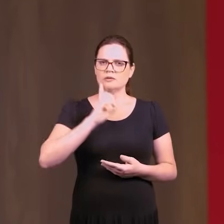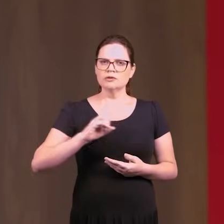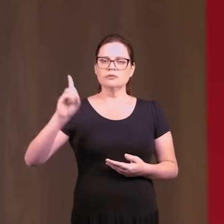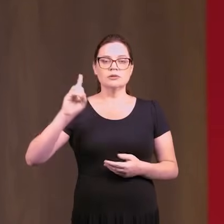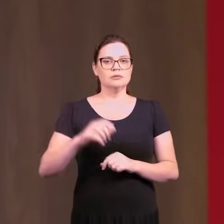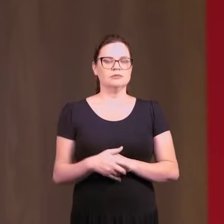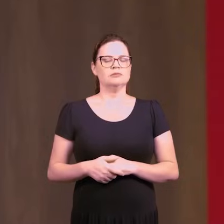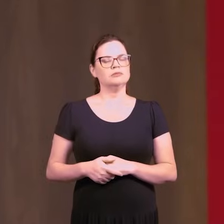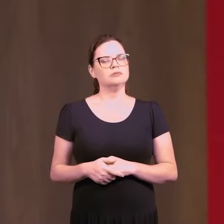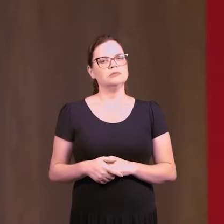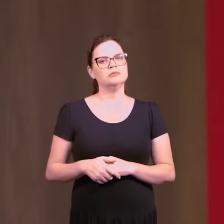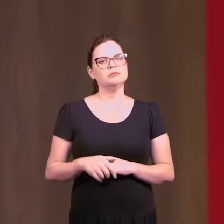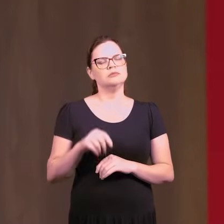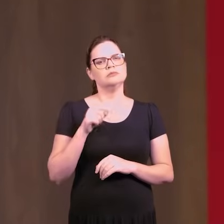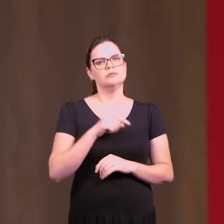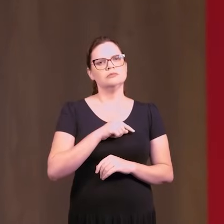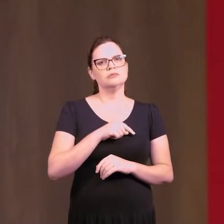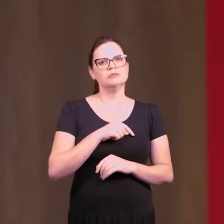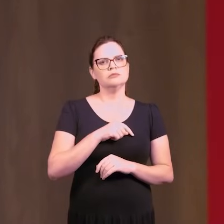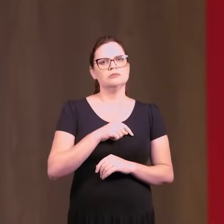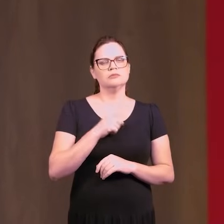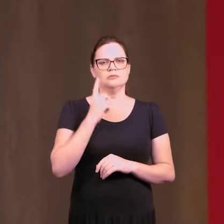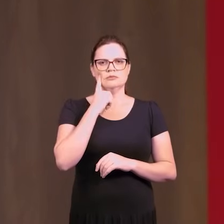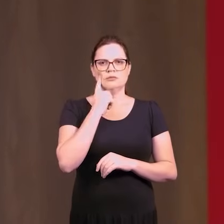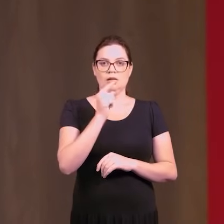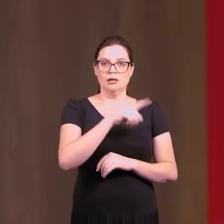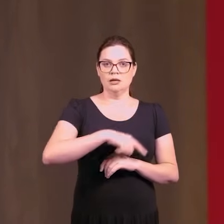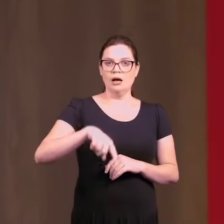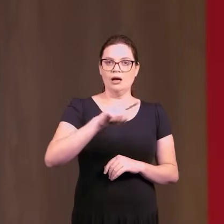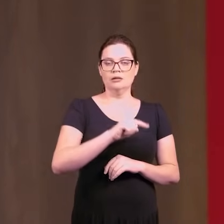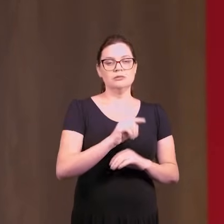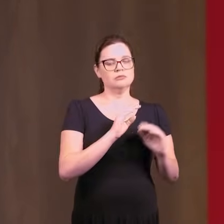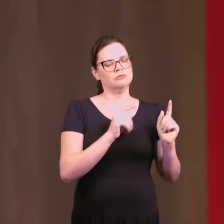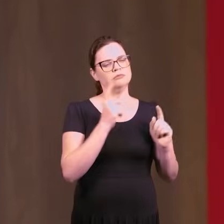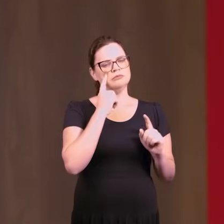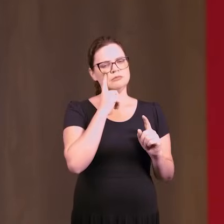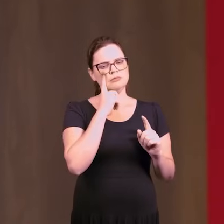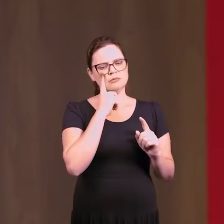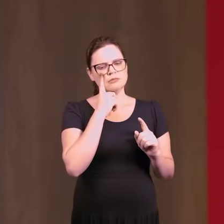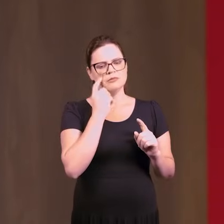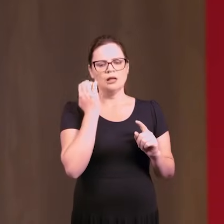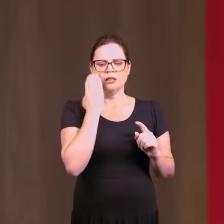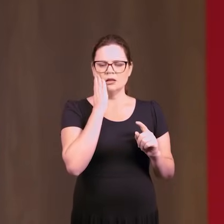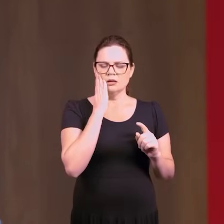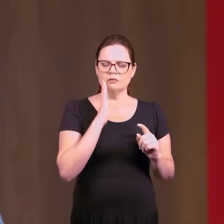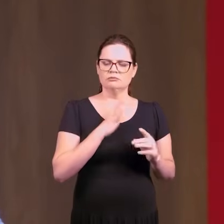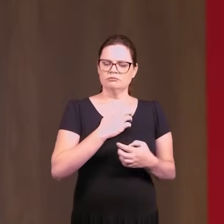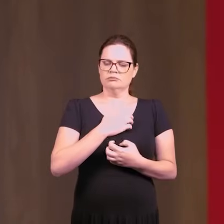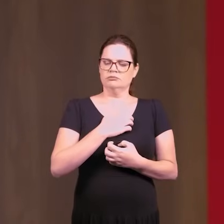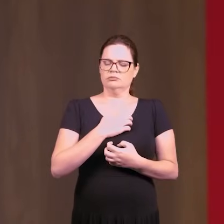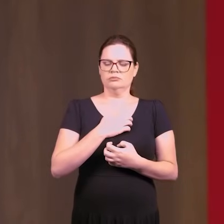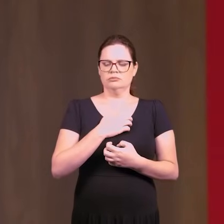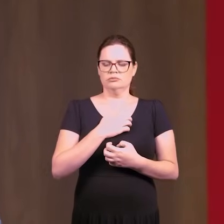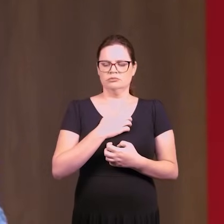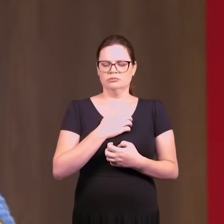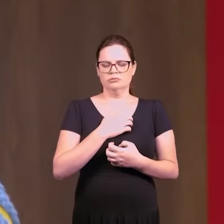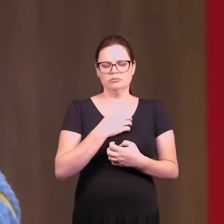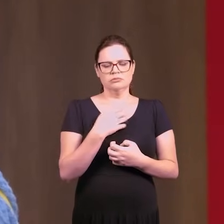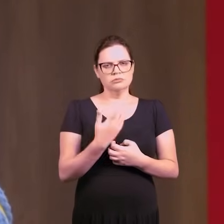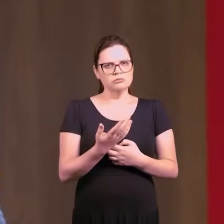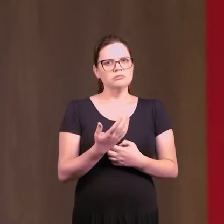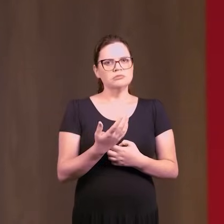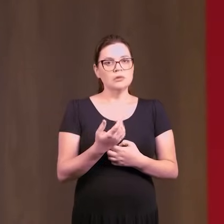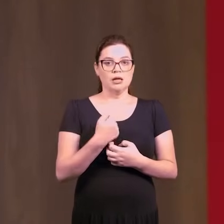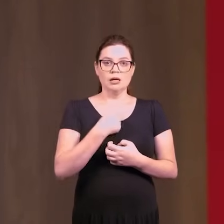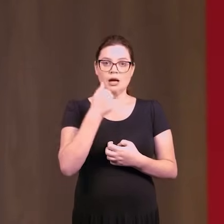irmã, e ali elas ali naquele processo, elas entenderam, ela sentiu a necessidade, olha,